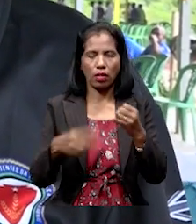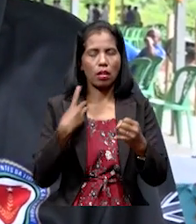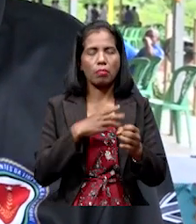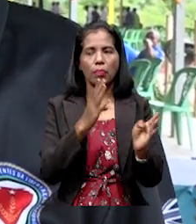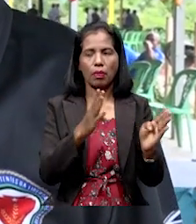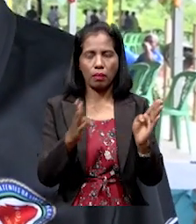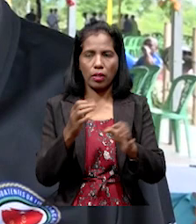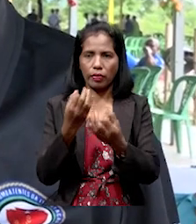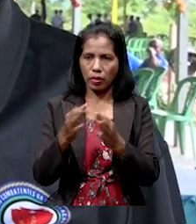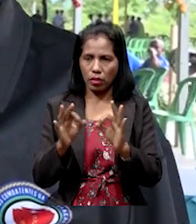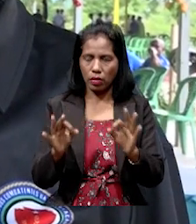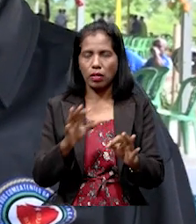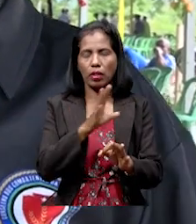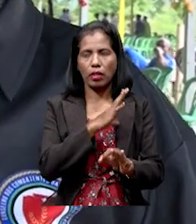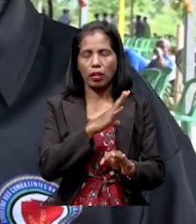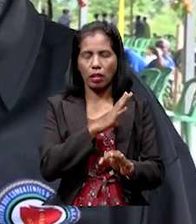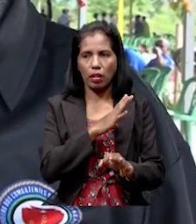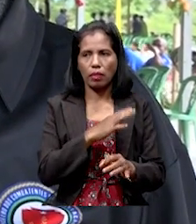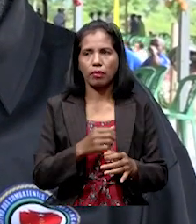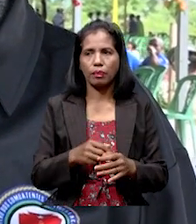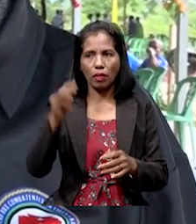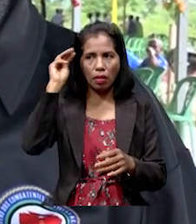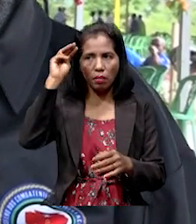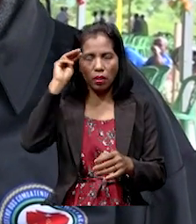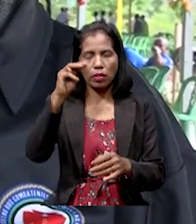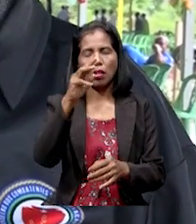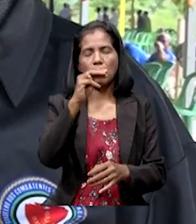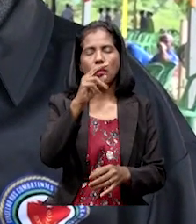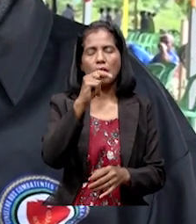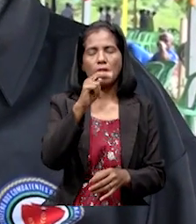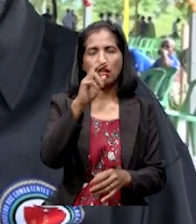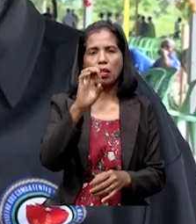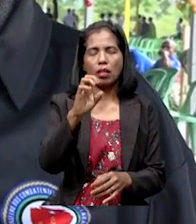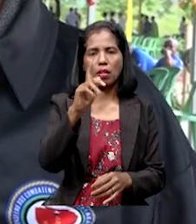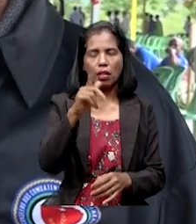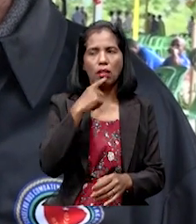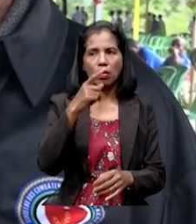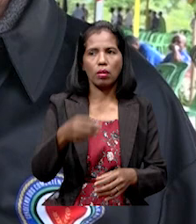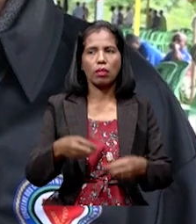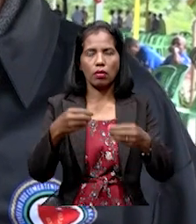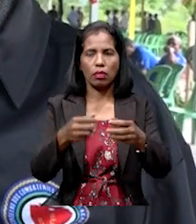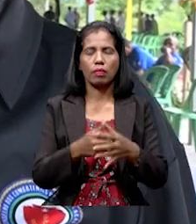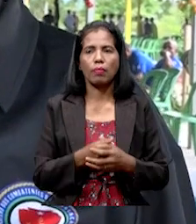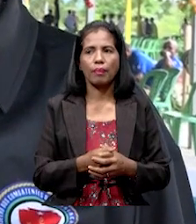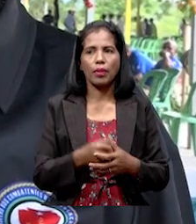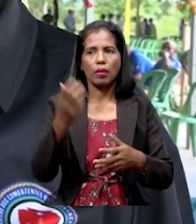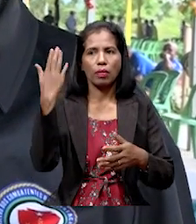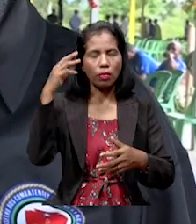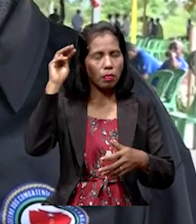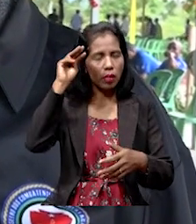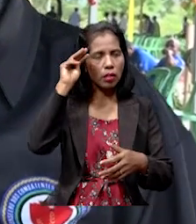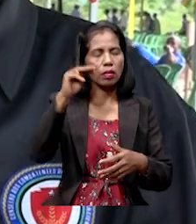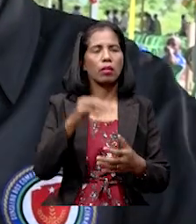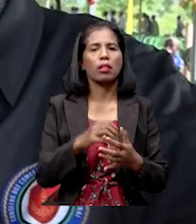né? Kode he indet para Ministério Ensino Superior bele po lisensa operasional. Kwenda lauk nia Ministério